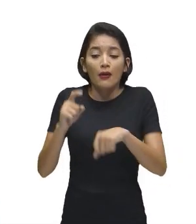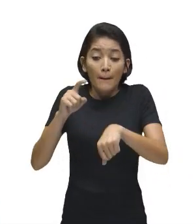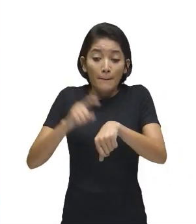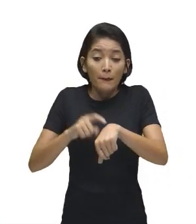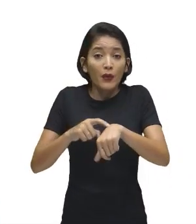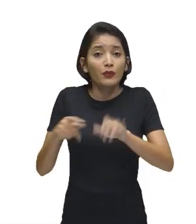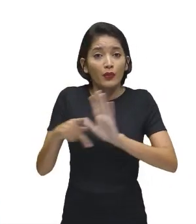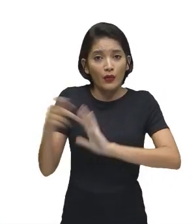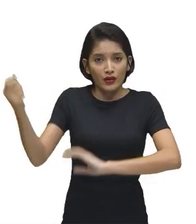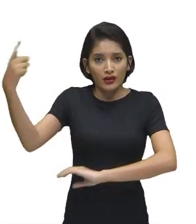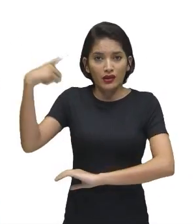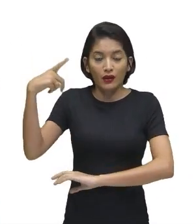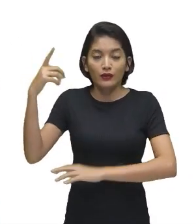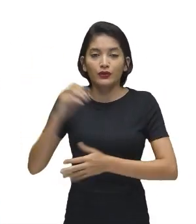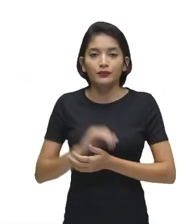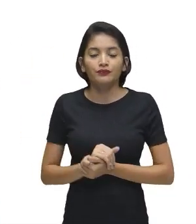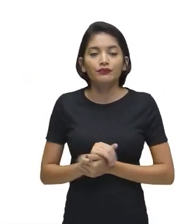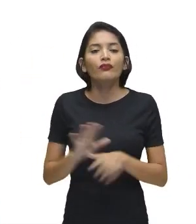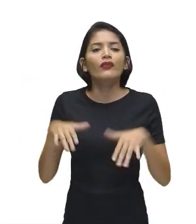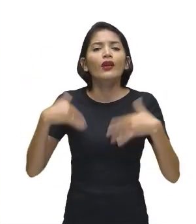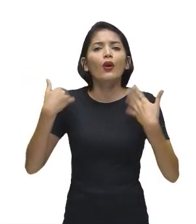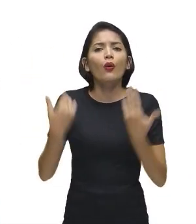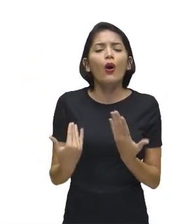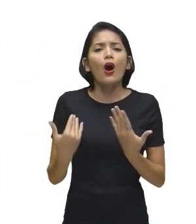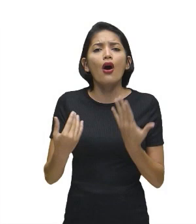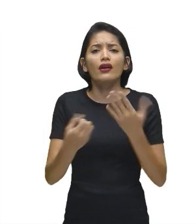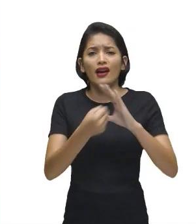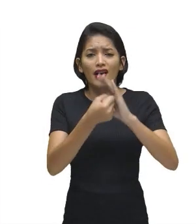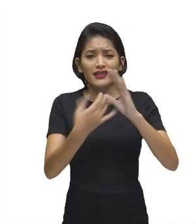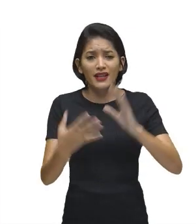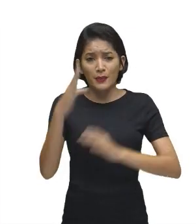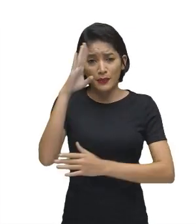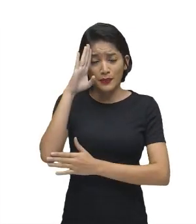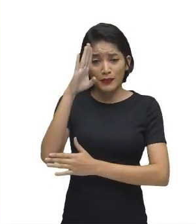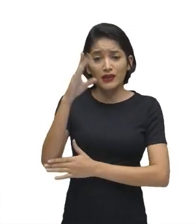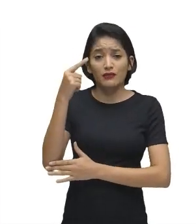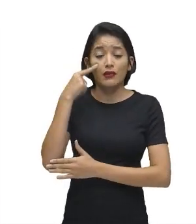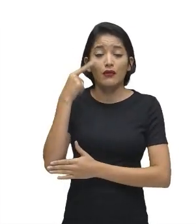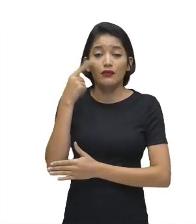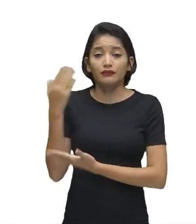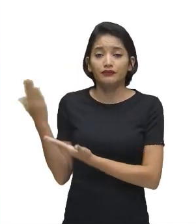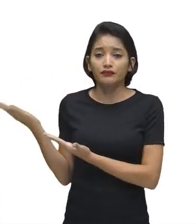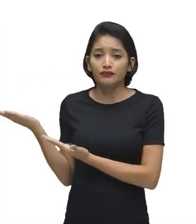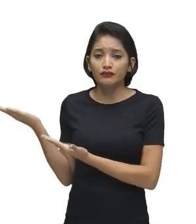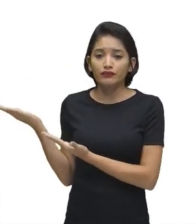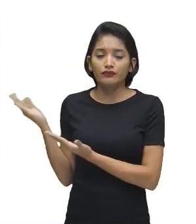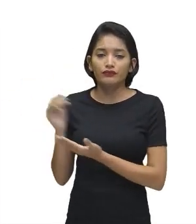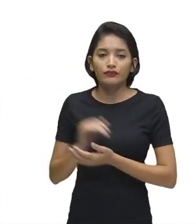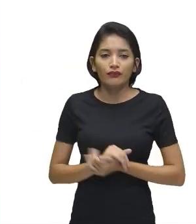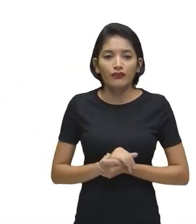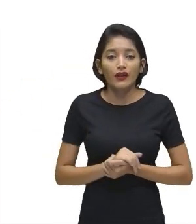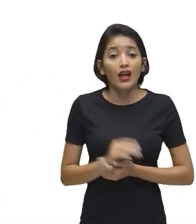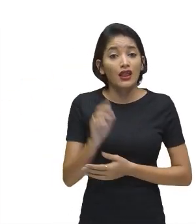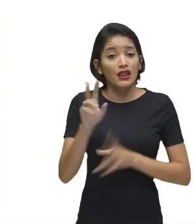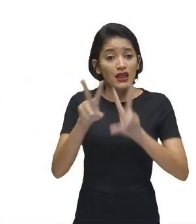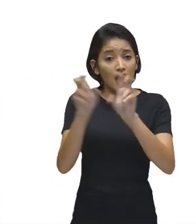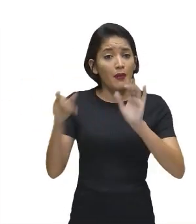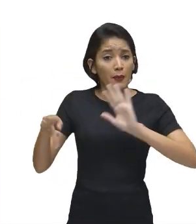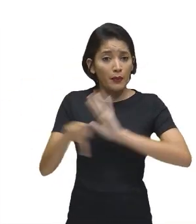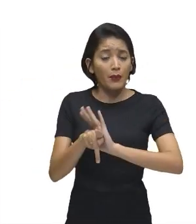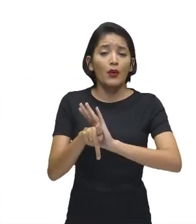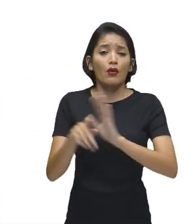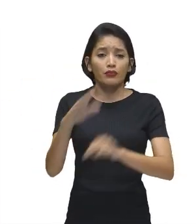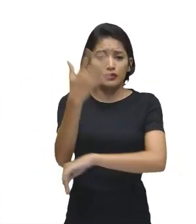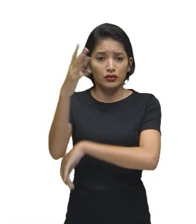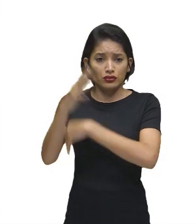da luz. Então, quais são as principais características do impressionismo nas artes plásticas? Destaque para temas da natureza. O